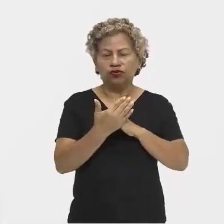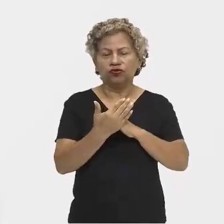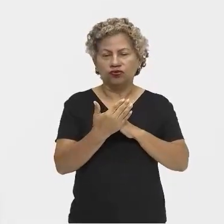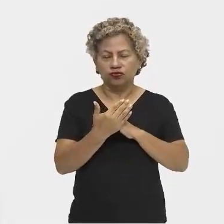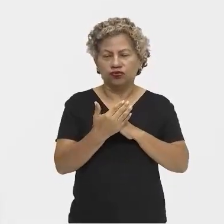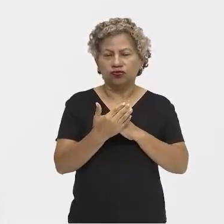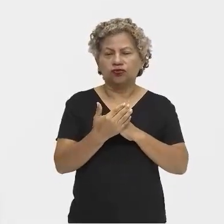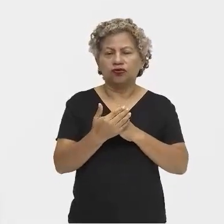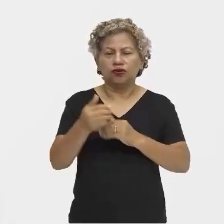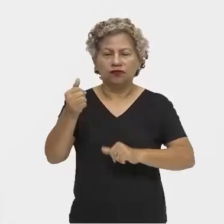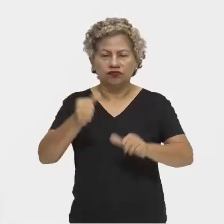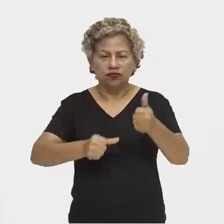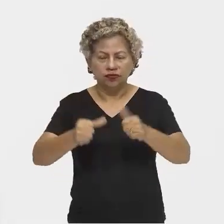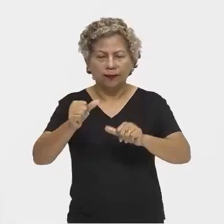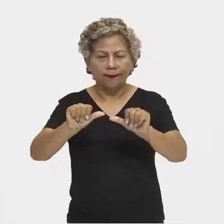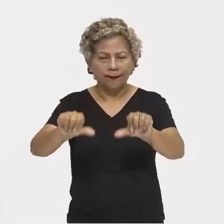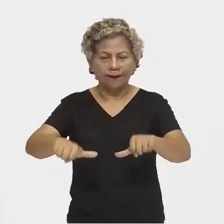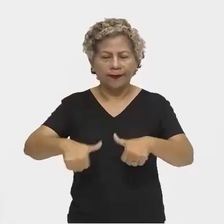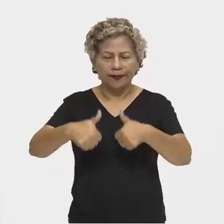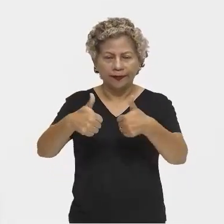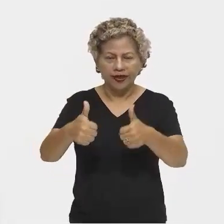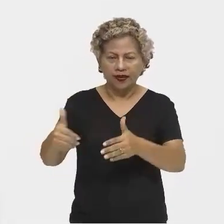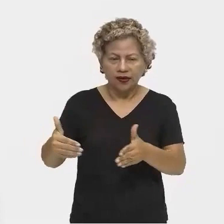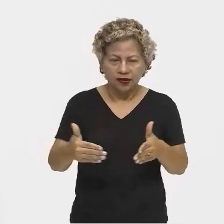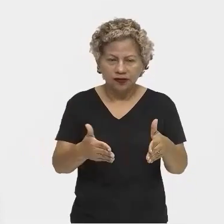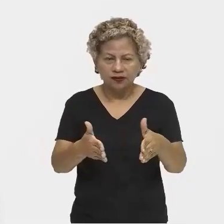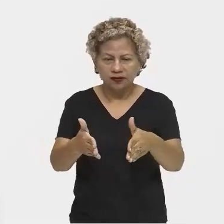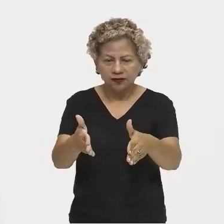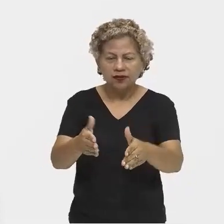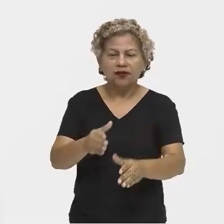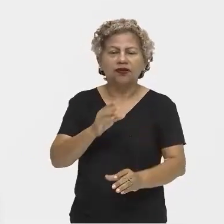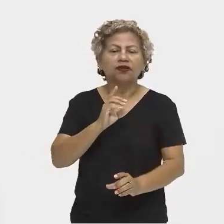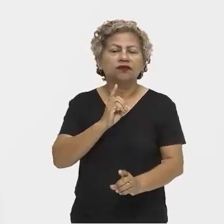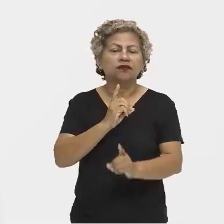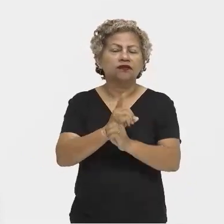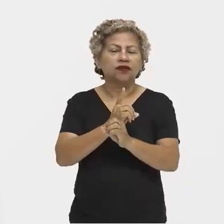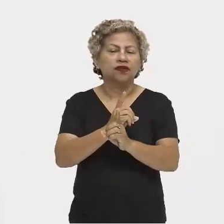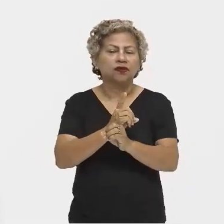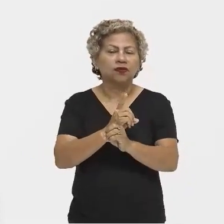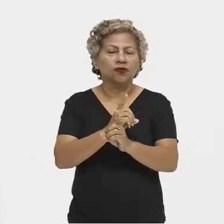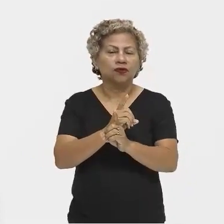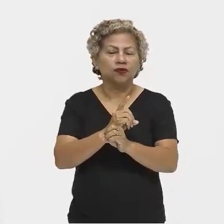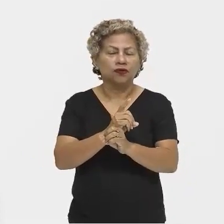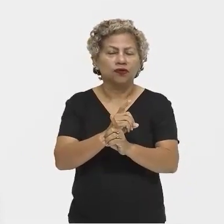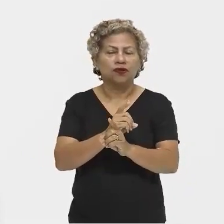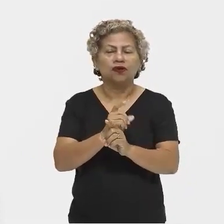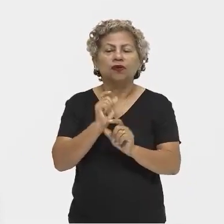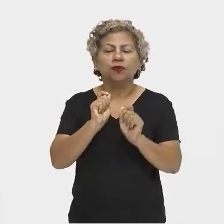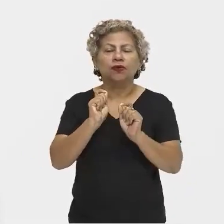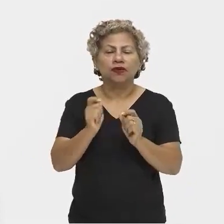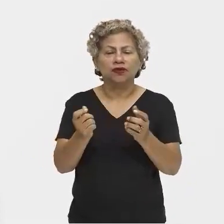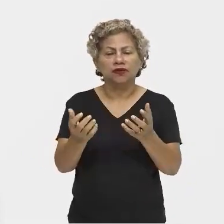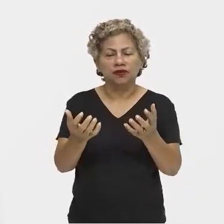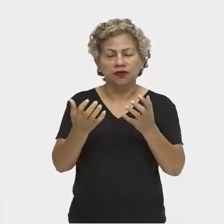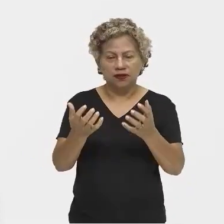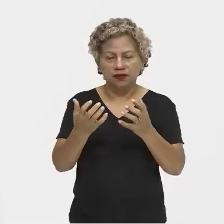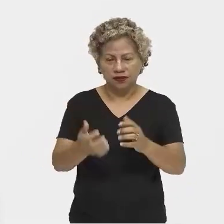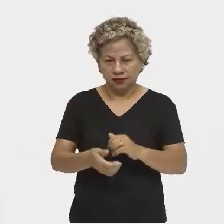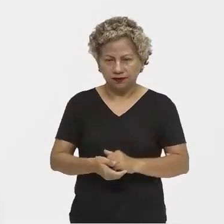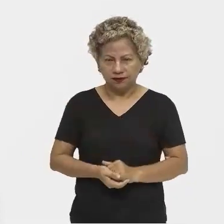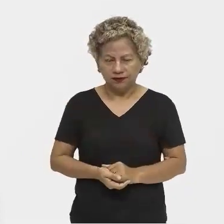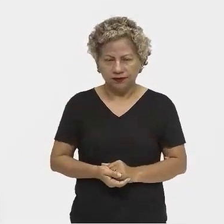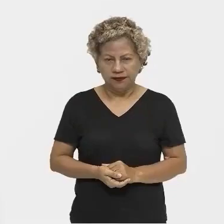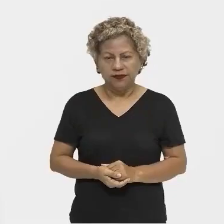estamos seguindo e se nele vamos encontrar o que esperamos, tá? Então, dentro desse contexto,